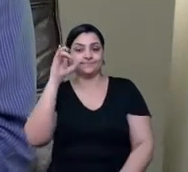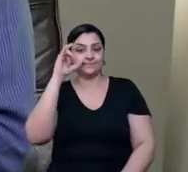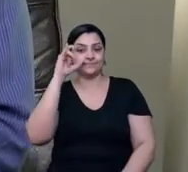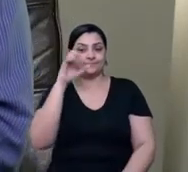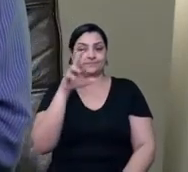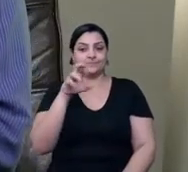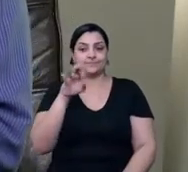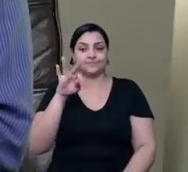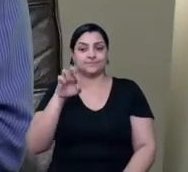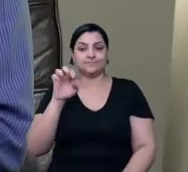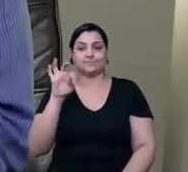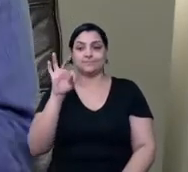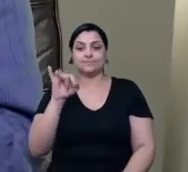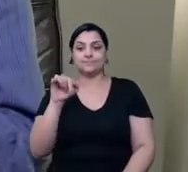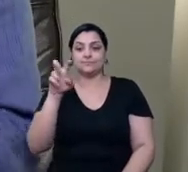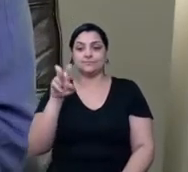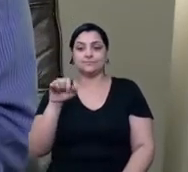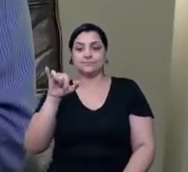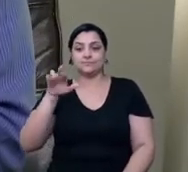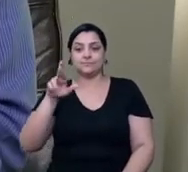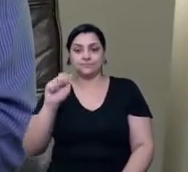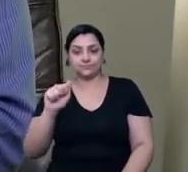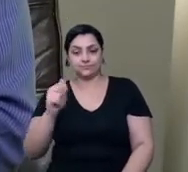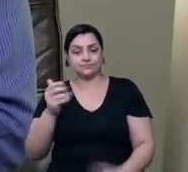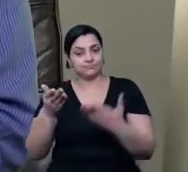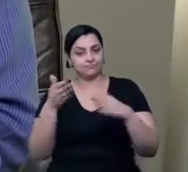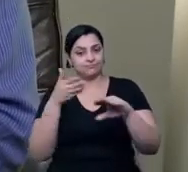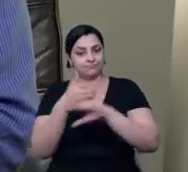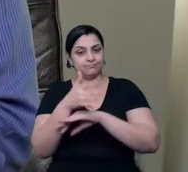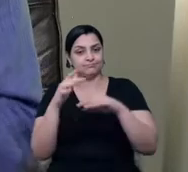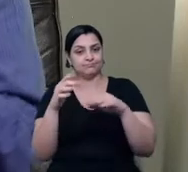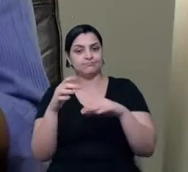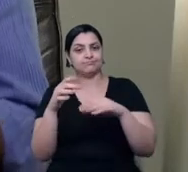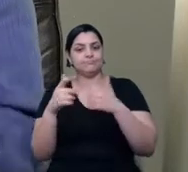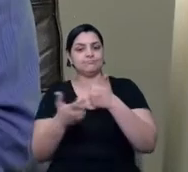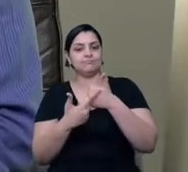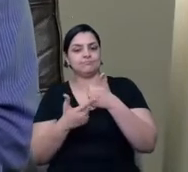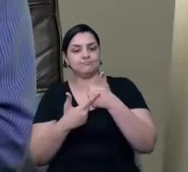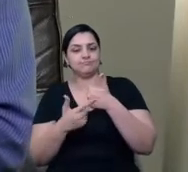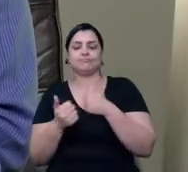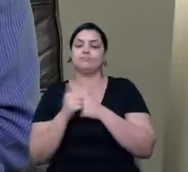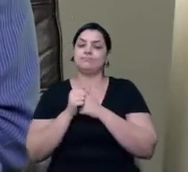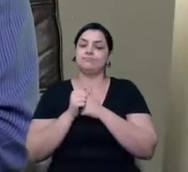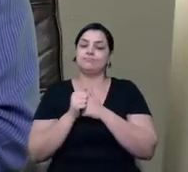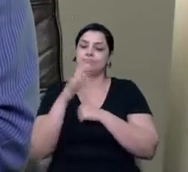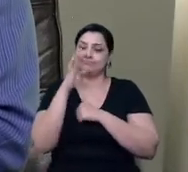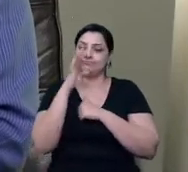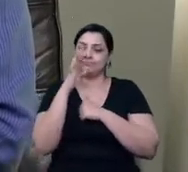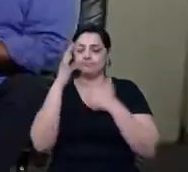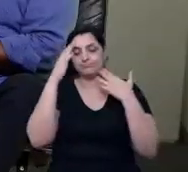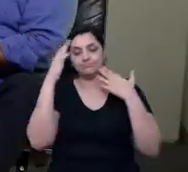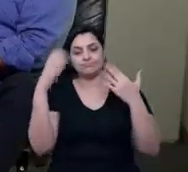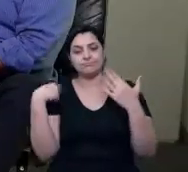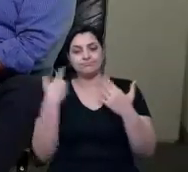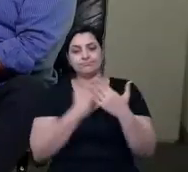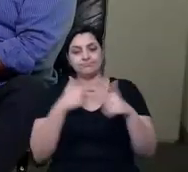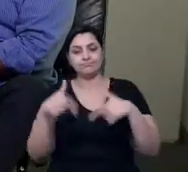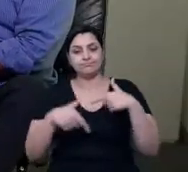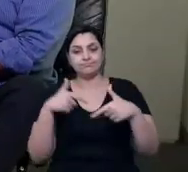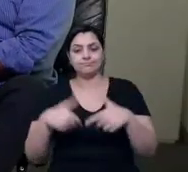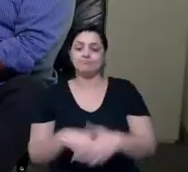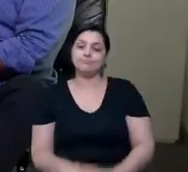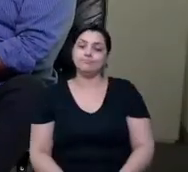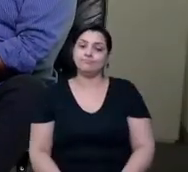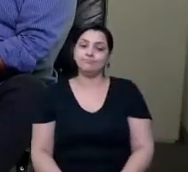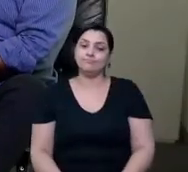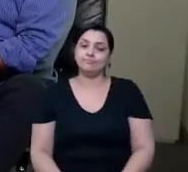Teixeira. E entrem lá, vejam, apreciem. E eu agradeço muito a todos que apreciaram o meu trabalho.